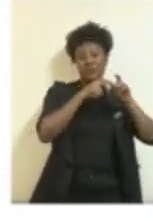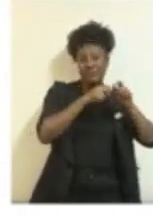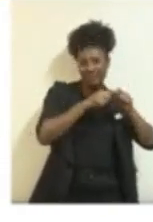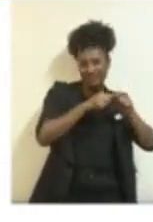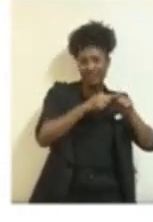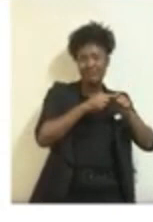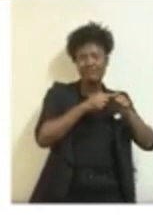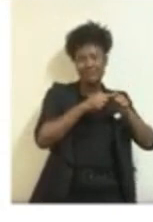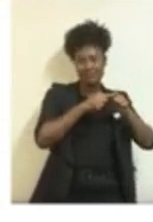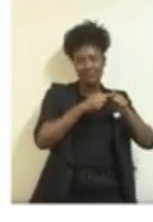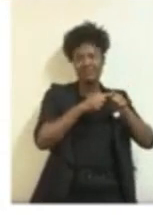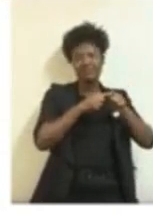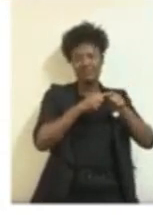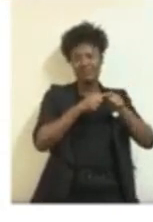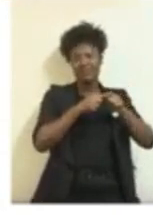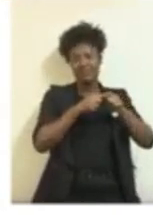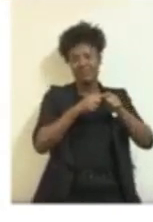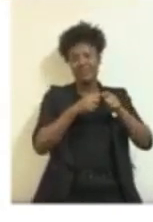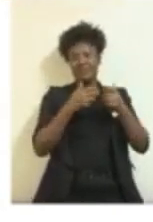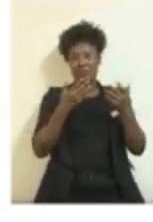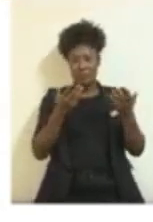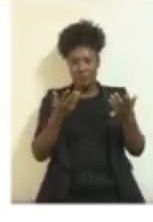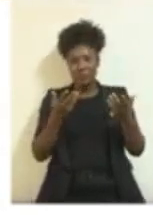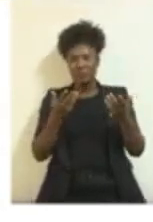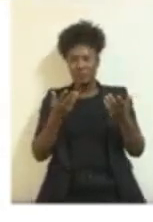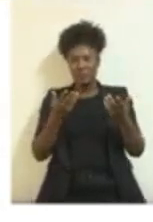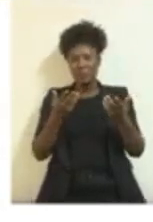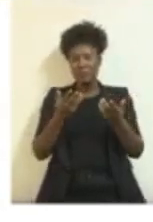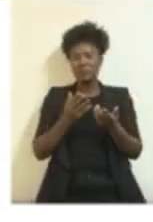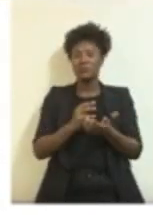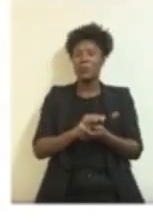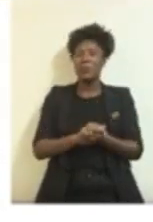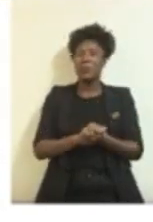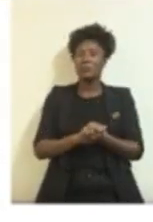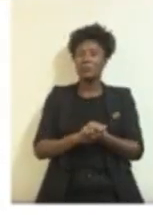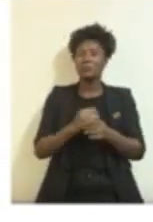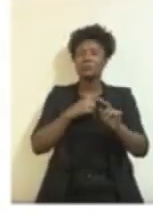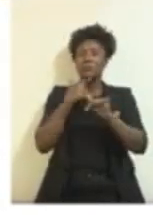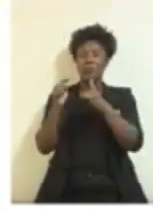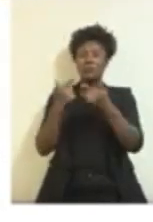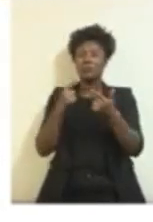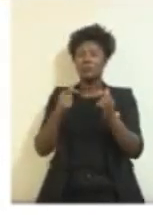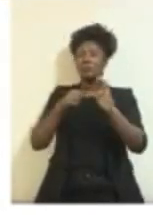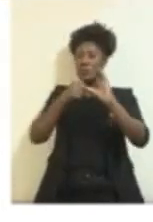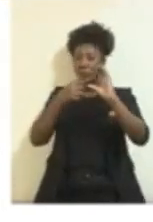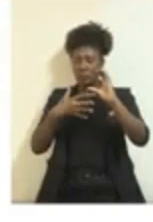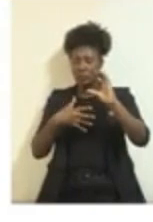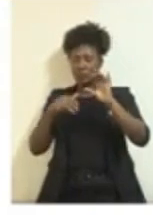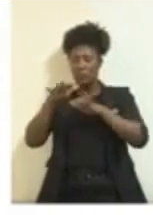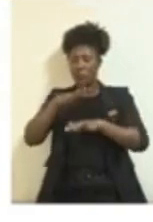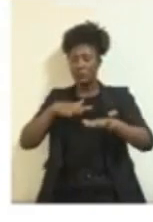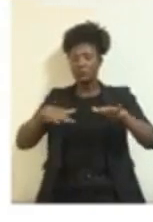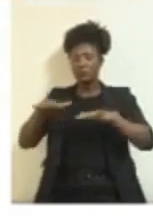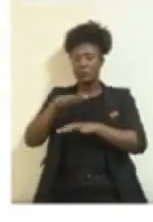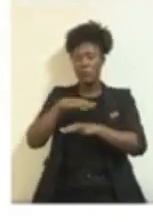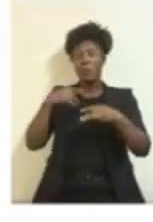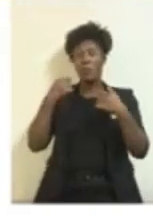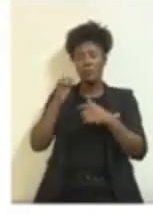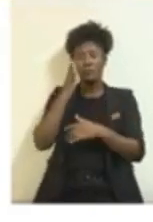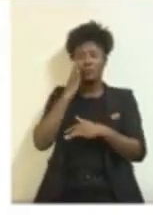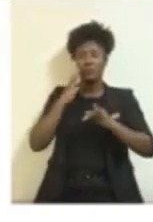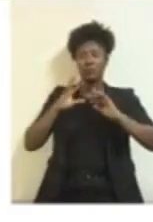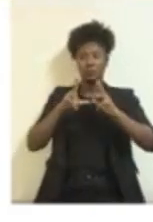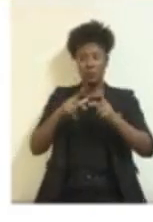um dado, não precisa contar plantas campestres, não vai ter mais, né, não tem nada. Mas os outros aspectos do ecossistema também já vão ser